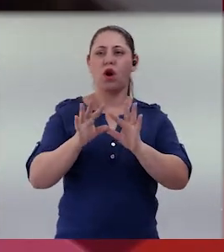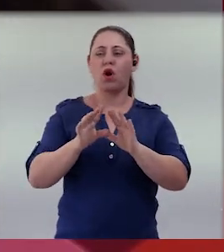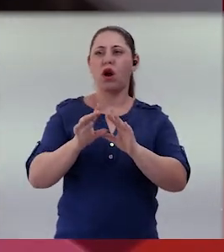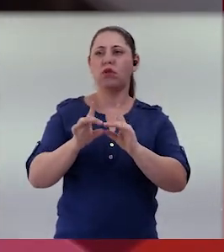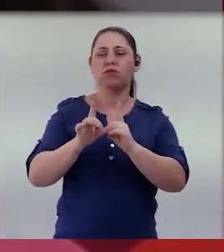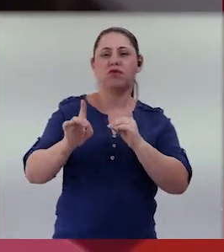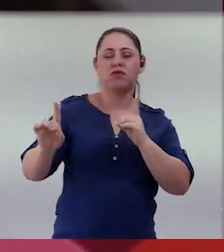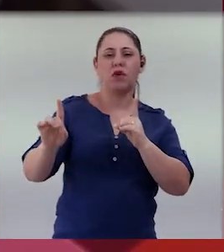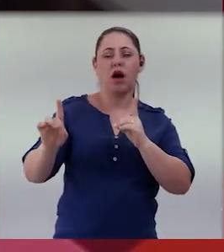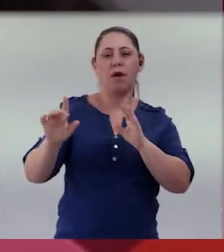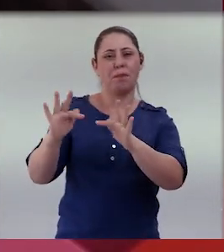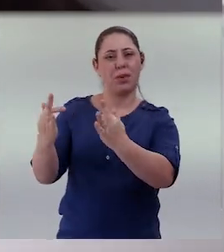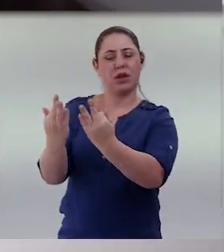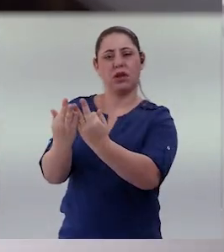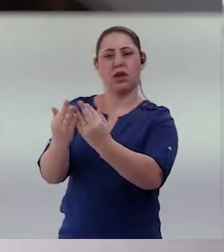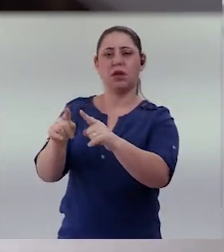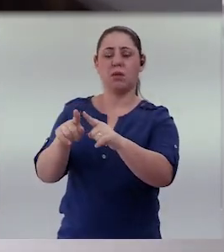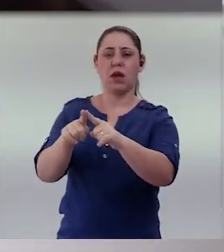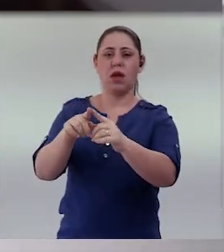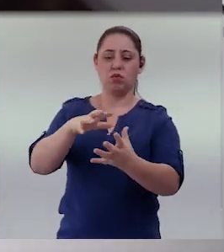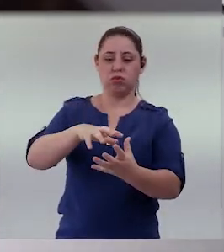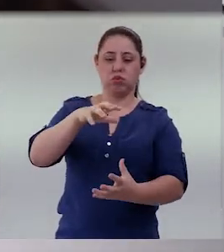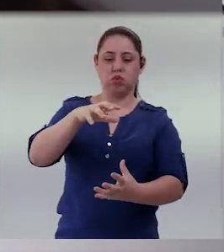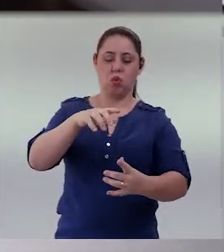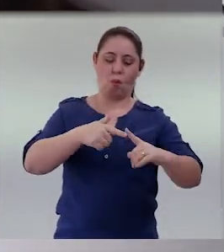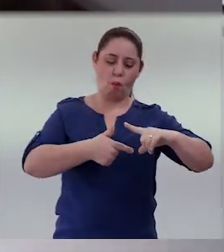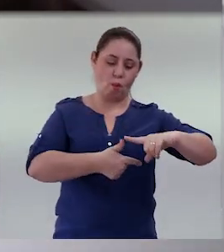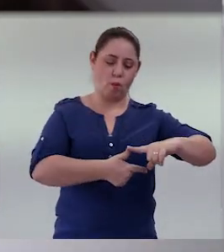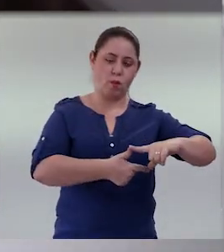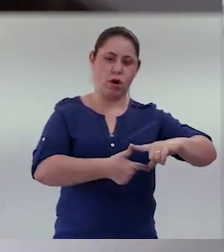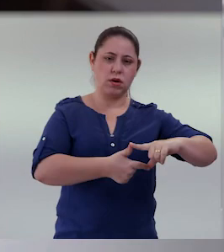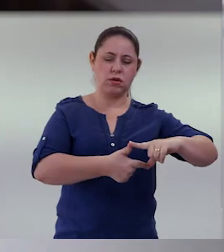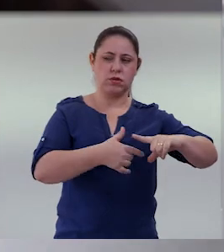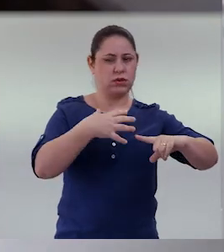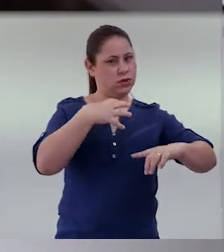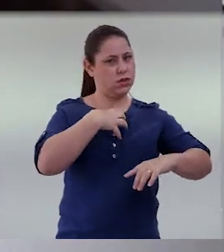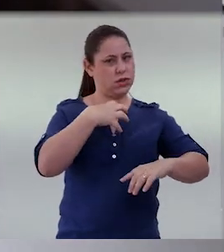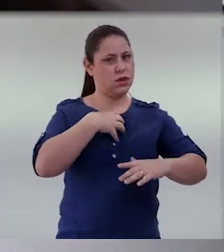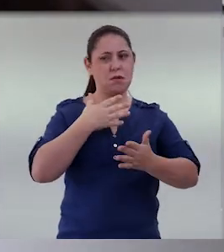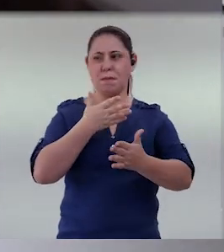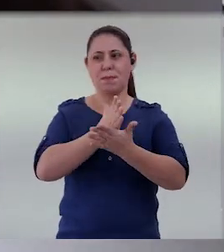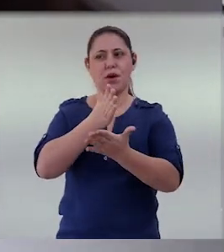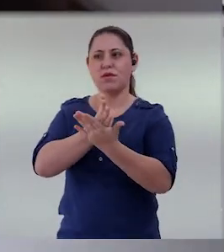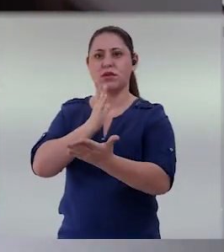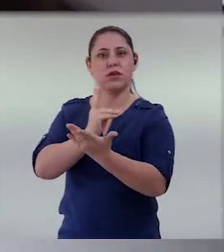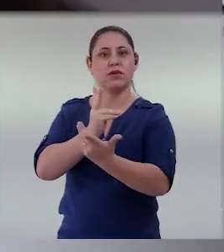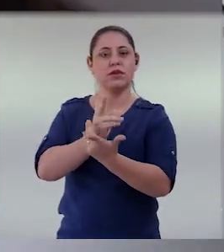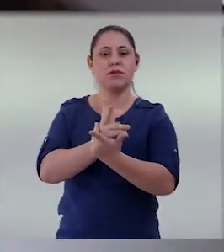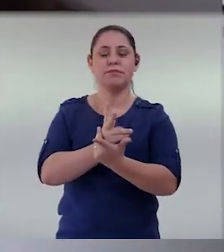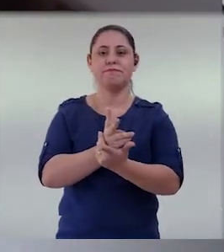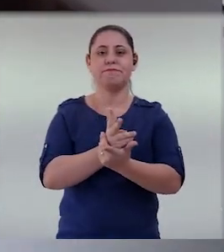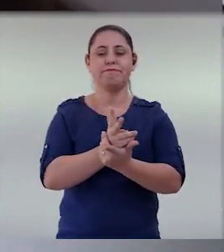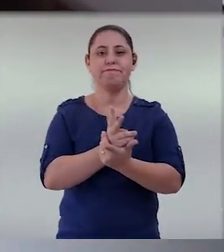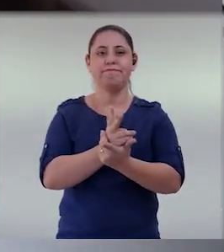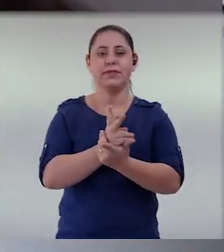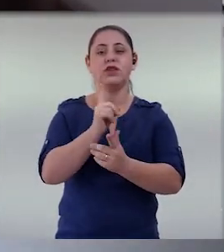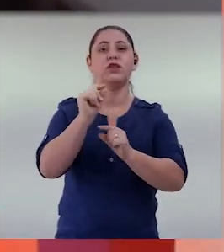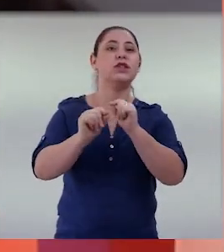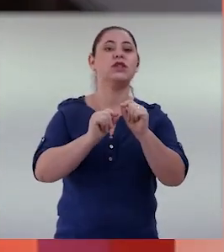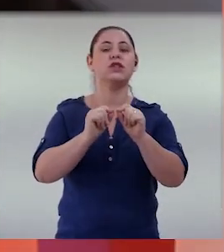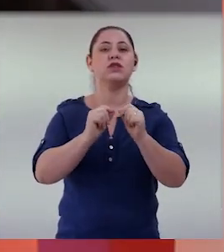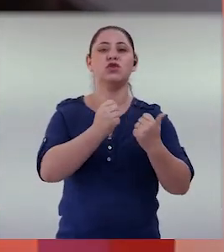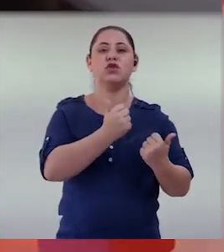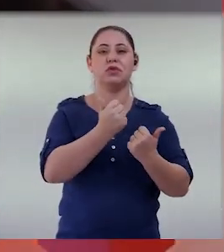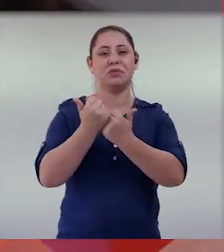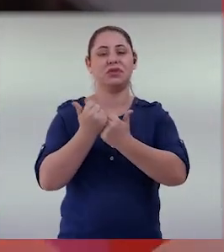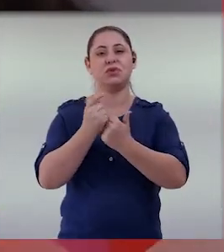ali sozinho, longe dos familiares, os idosos, muitas vezes isolados, e aí a gente não tem essa sensação de aprovação